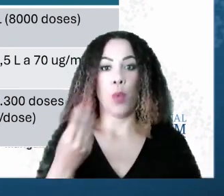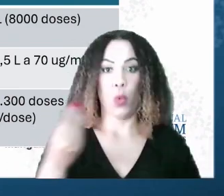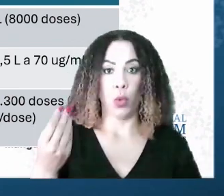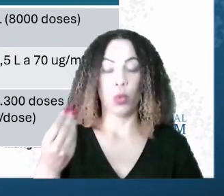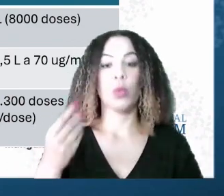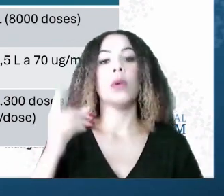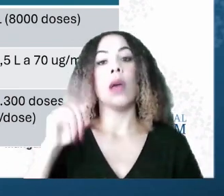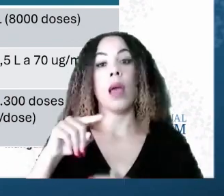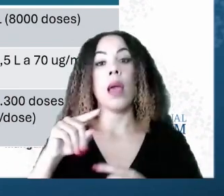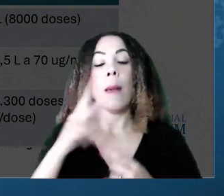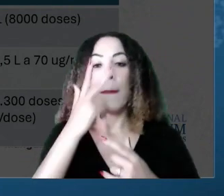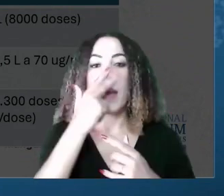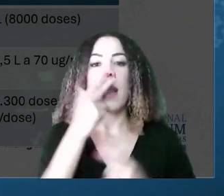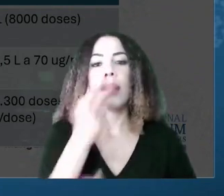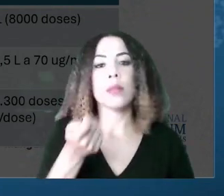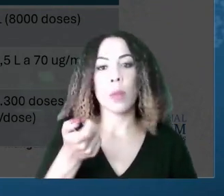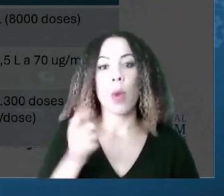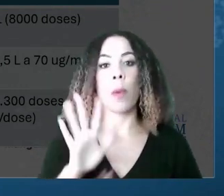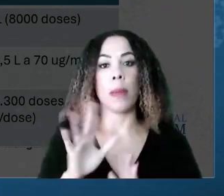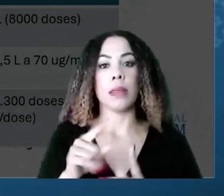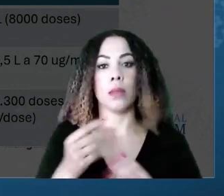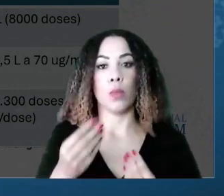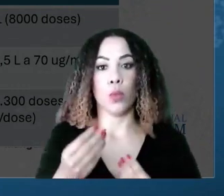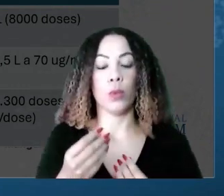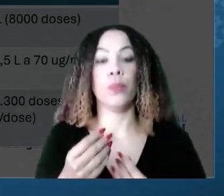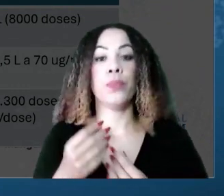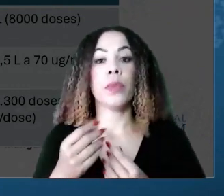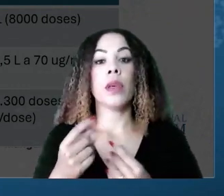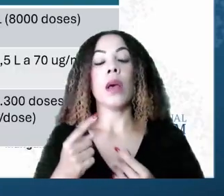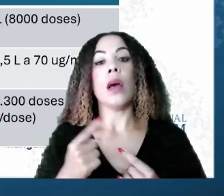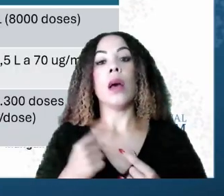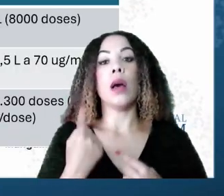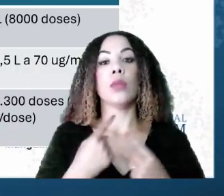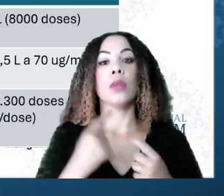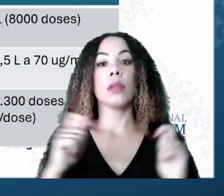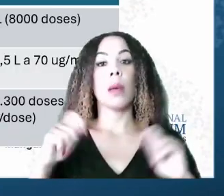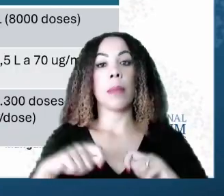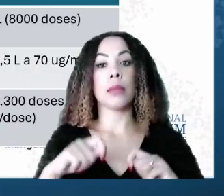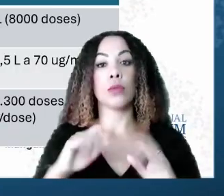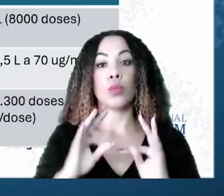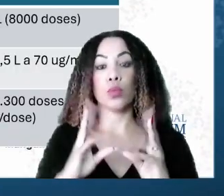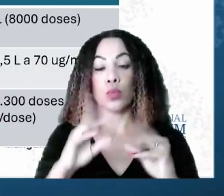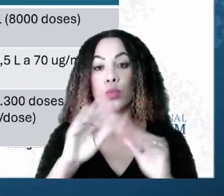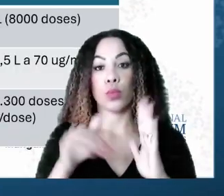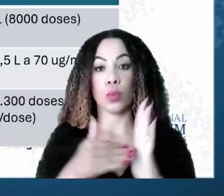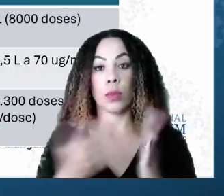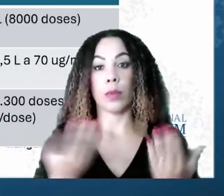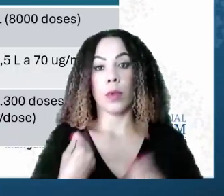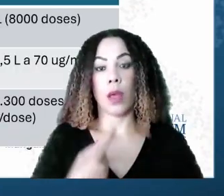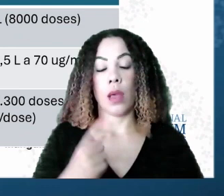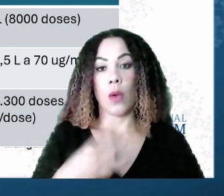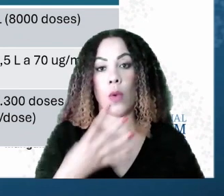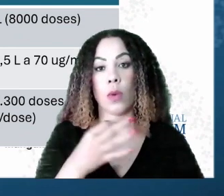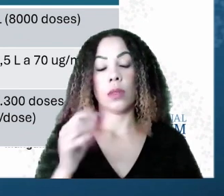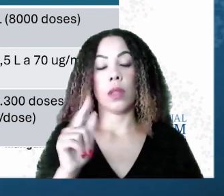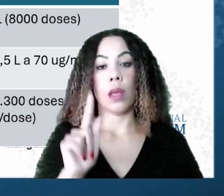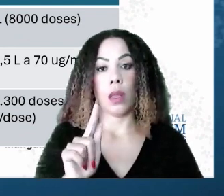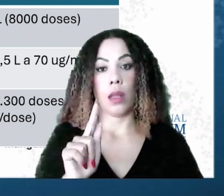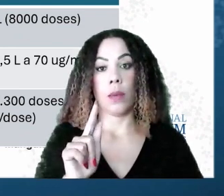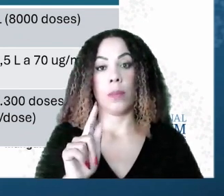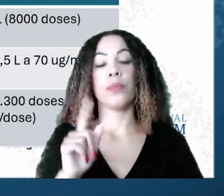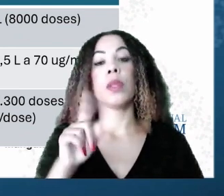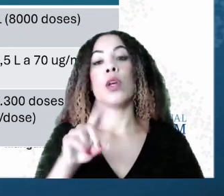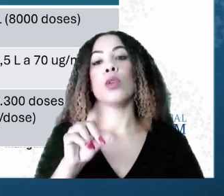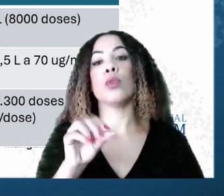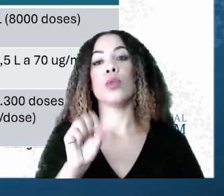parecerem pequenas, e a nossa capacidade total atual é de 16 gramas de RNA, e em termos de doses,